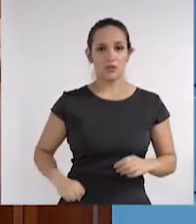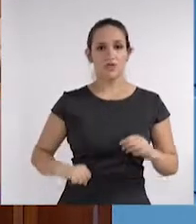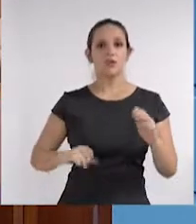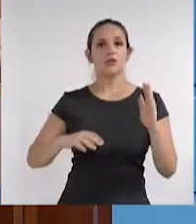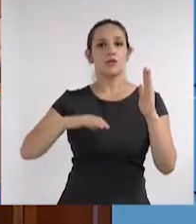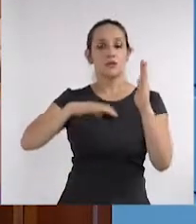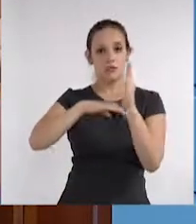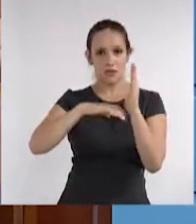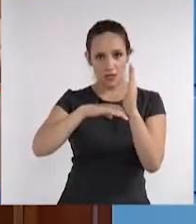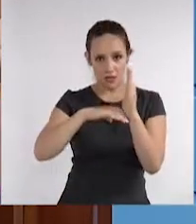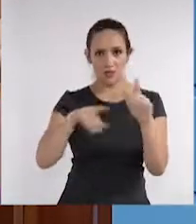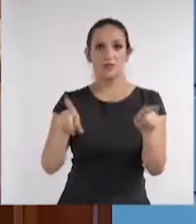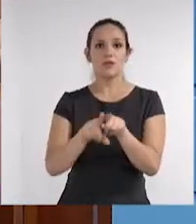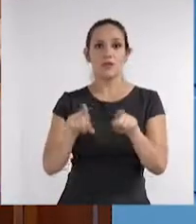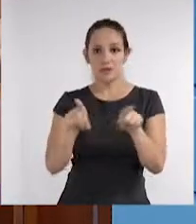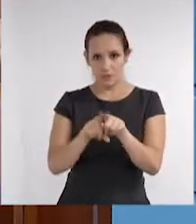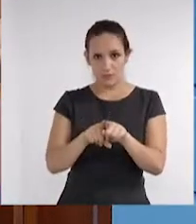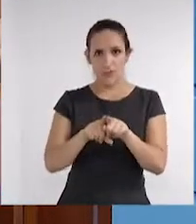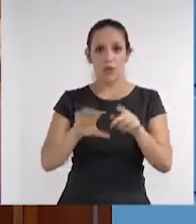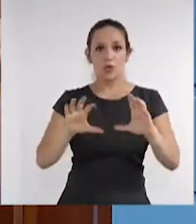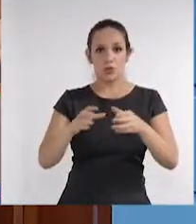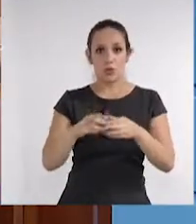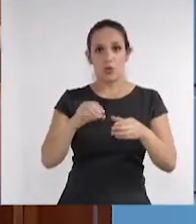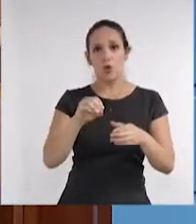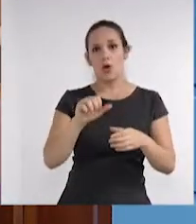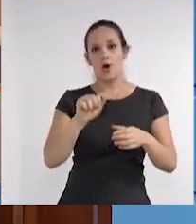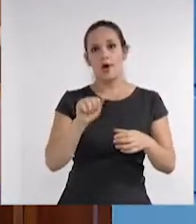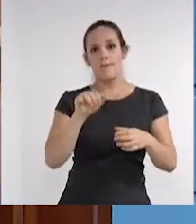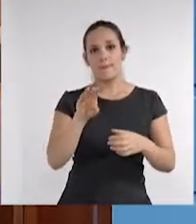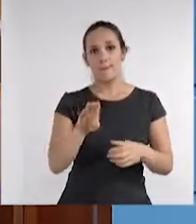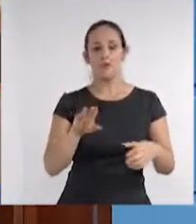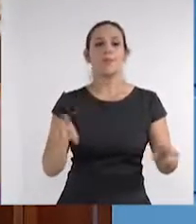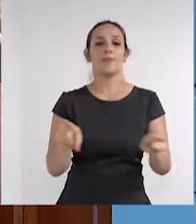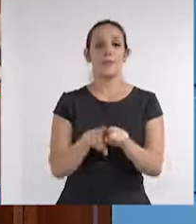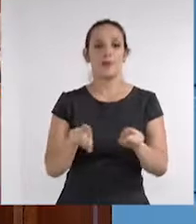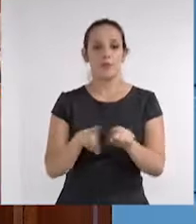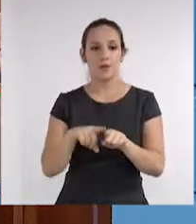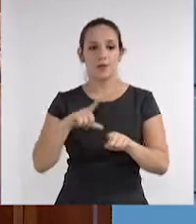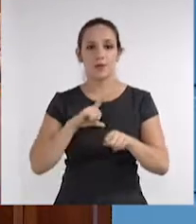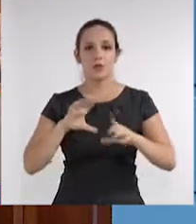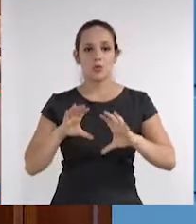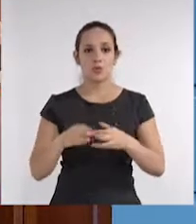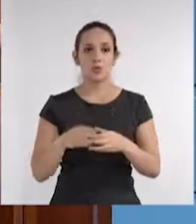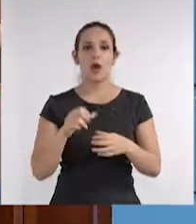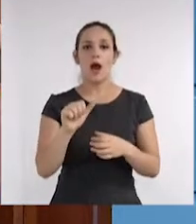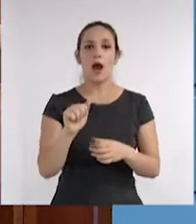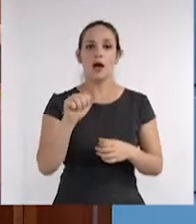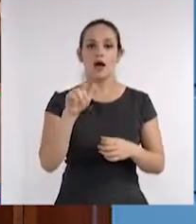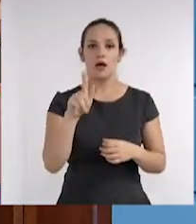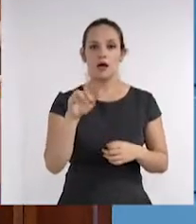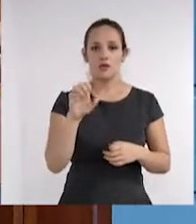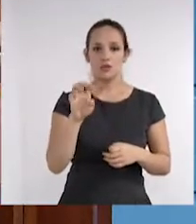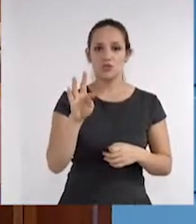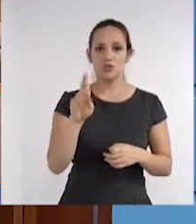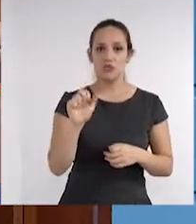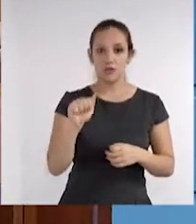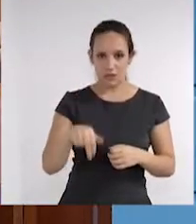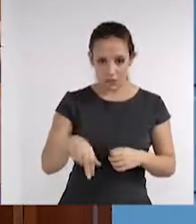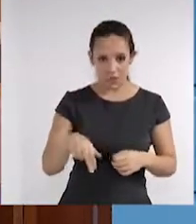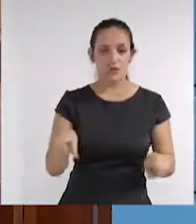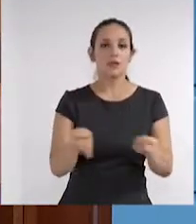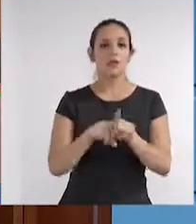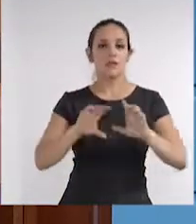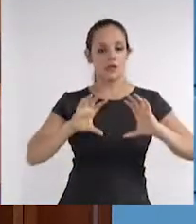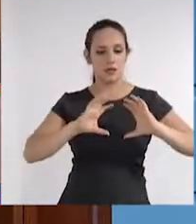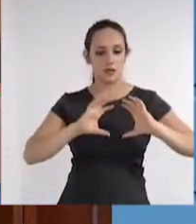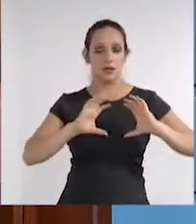Pública da OAB também irá se pronunciar. Temos aqui a presença da AGETRAN, a presença do DETRAN,